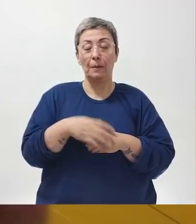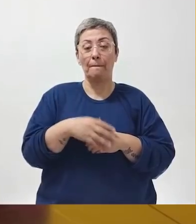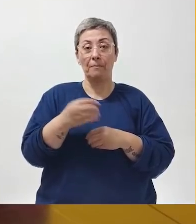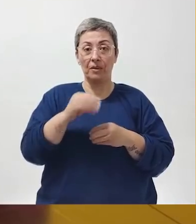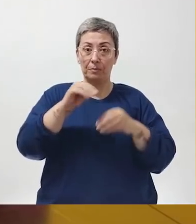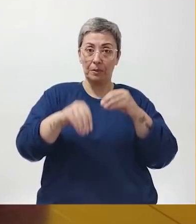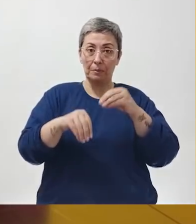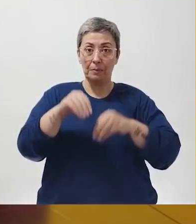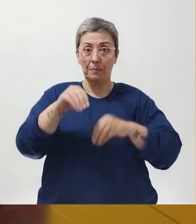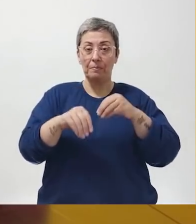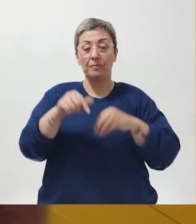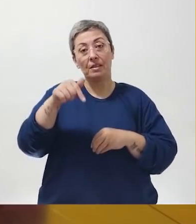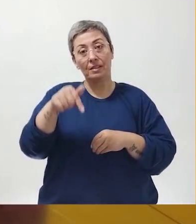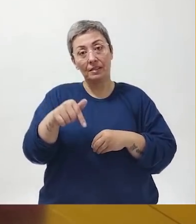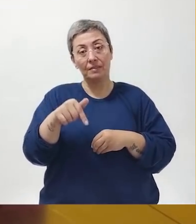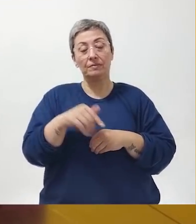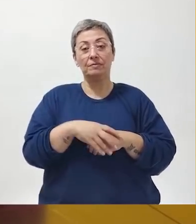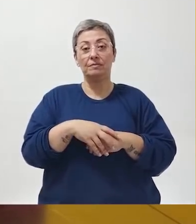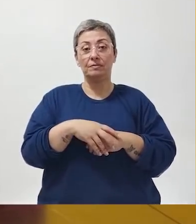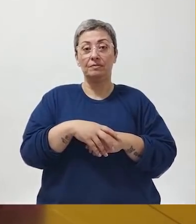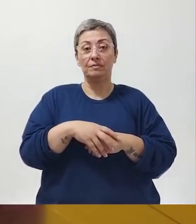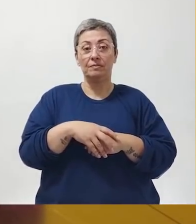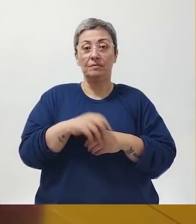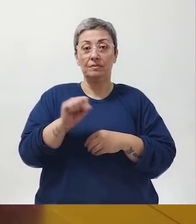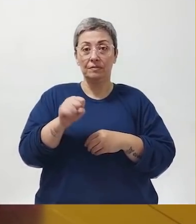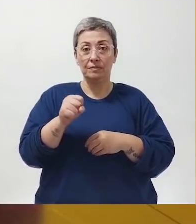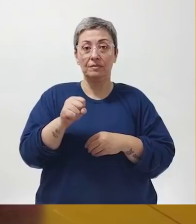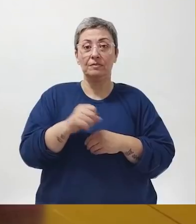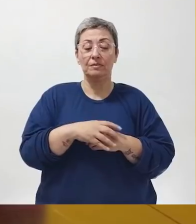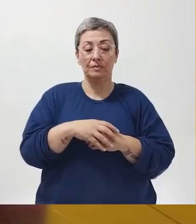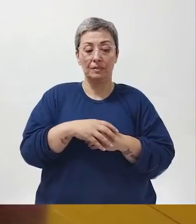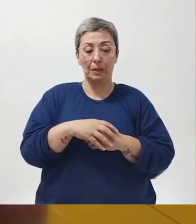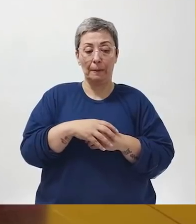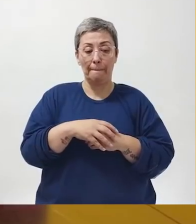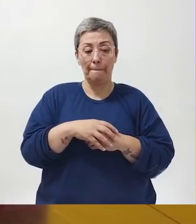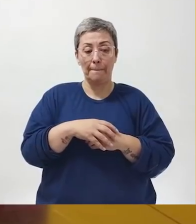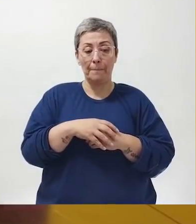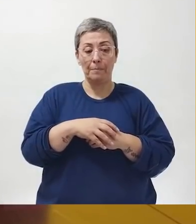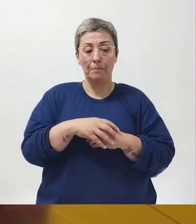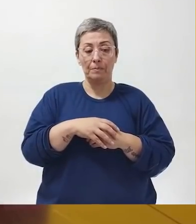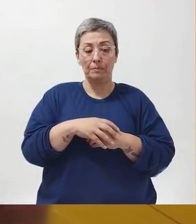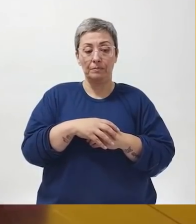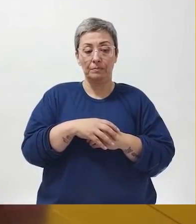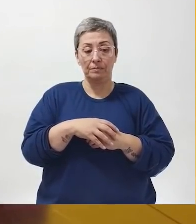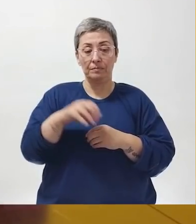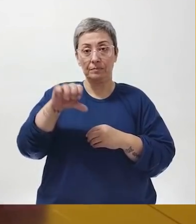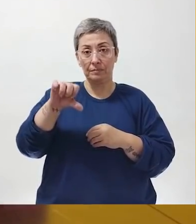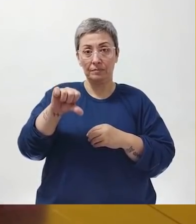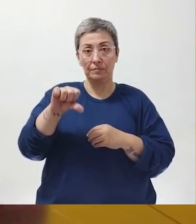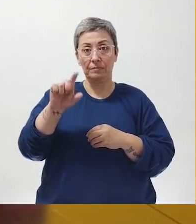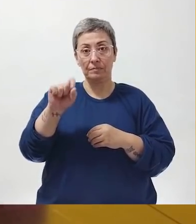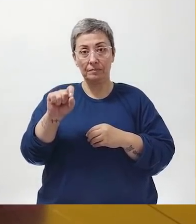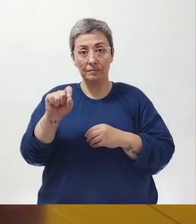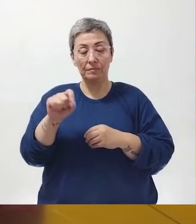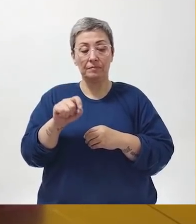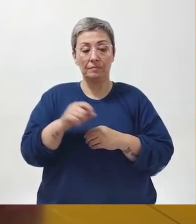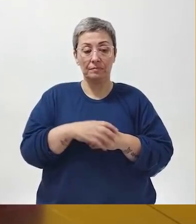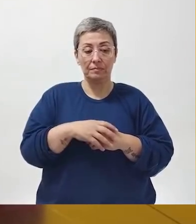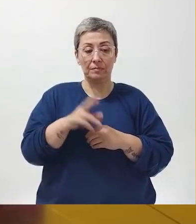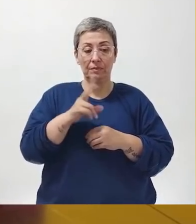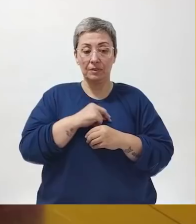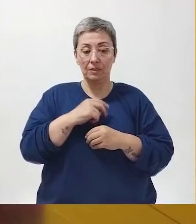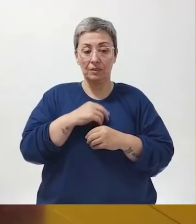espontânea. O processo de combinação, ele surge a partir da relação de trechos de palavras que já existem e esses trechos